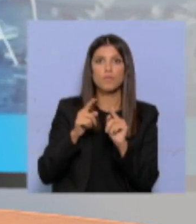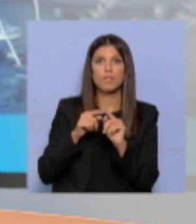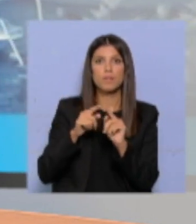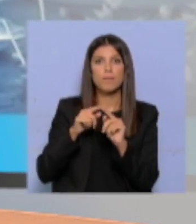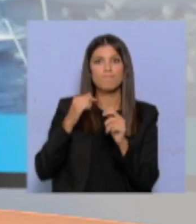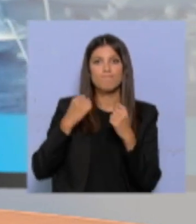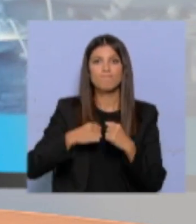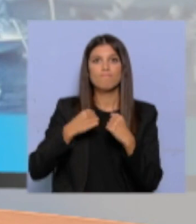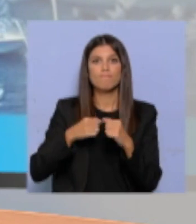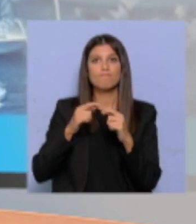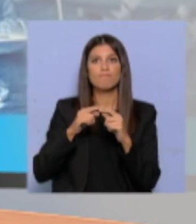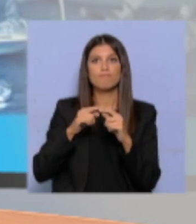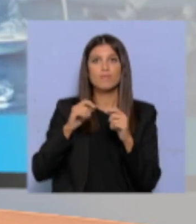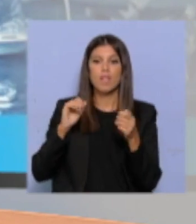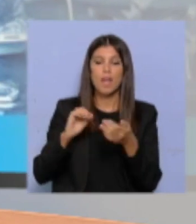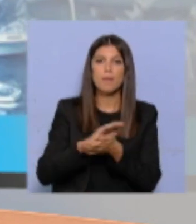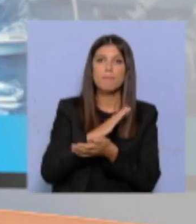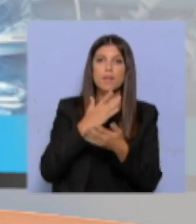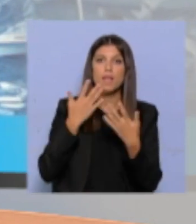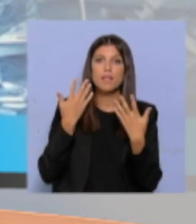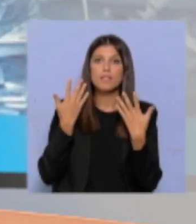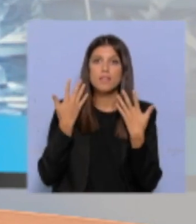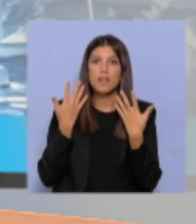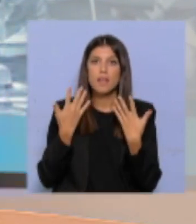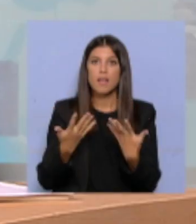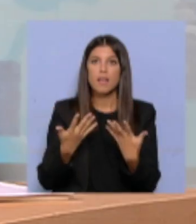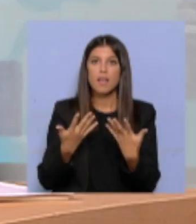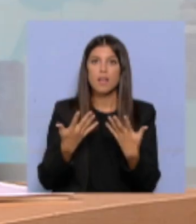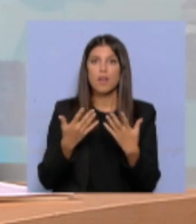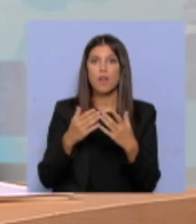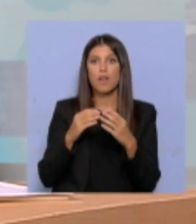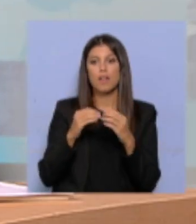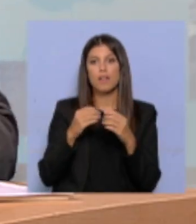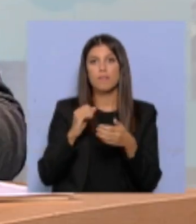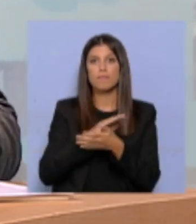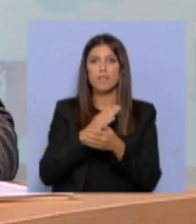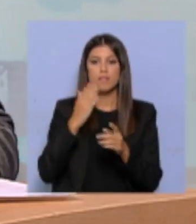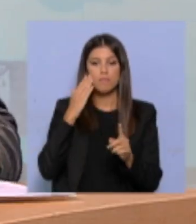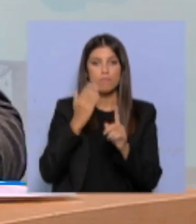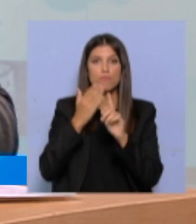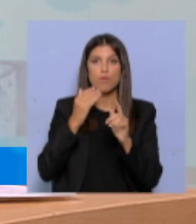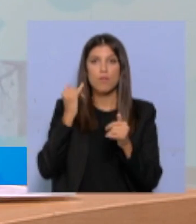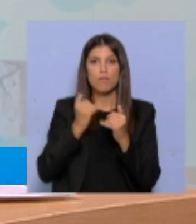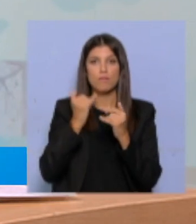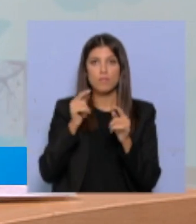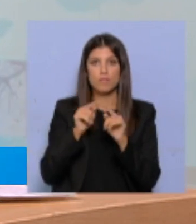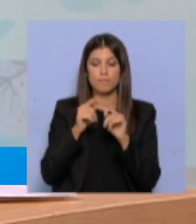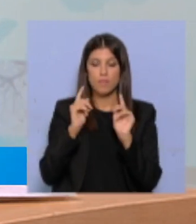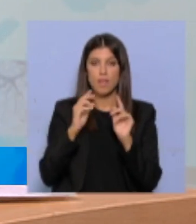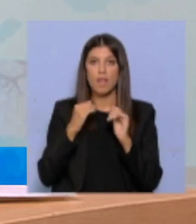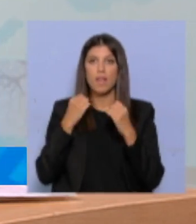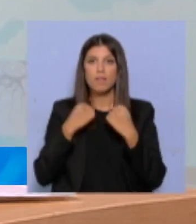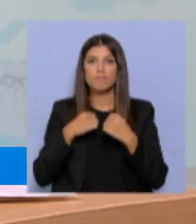relutância em imprensa neste momento se entregar completamente a esta nova plataforma. Exatamente, a relutância não é por